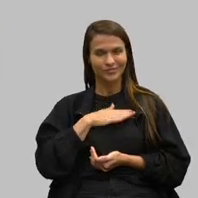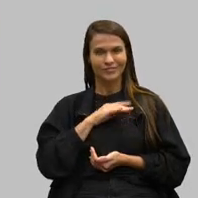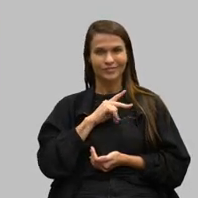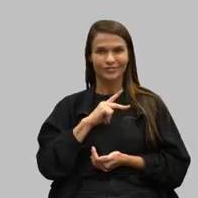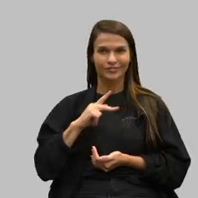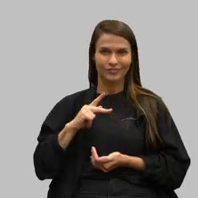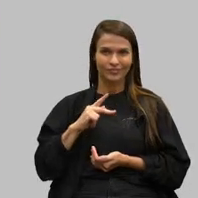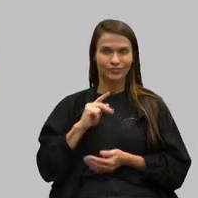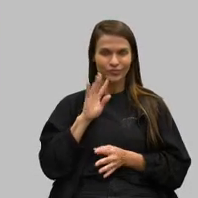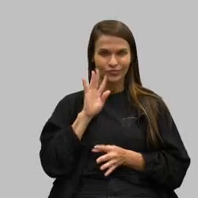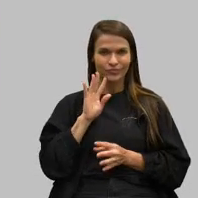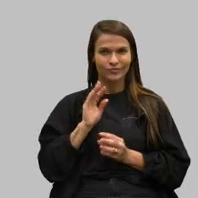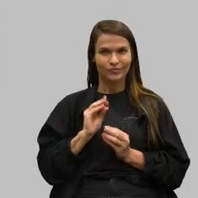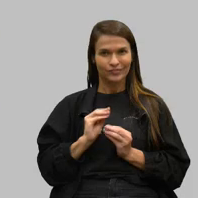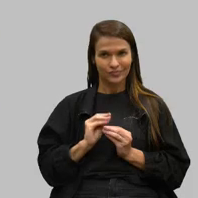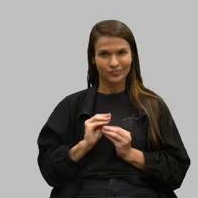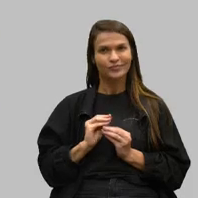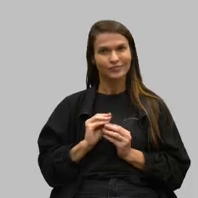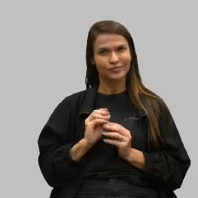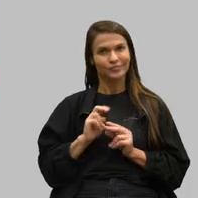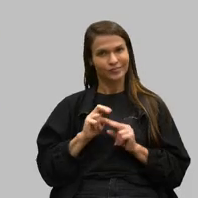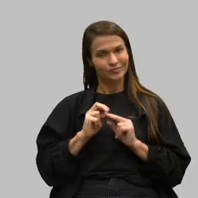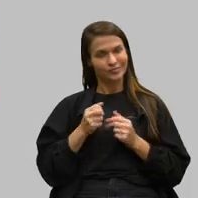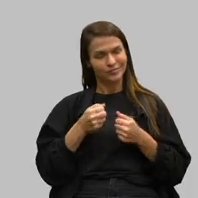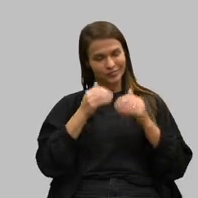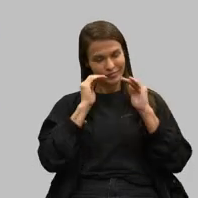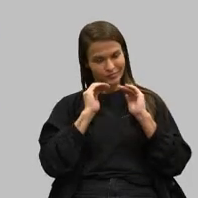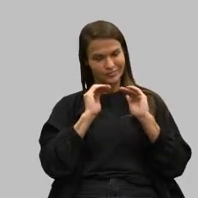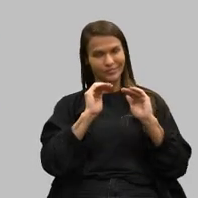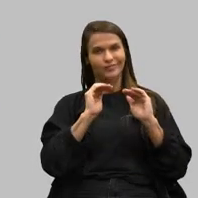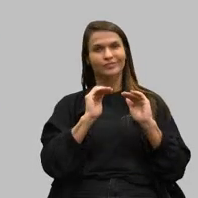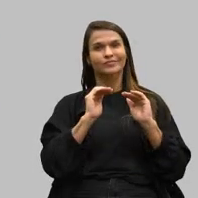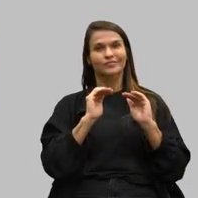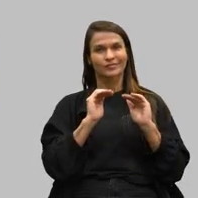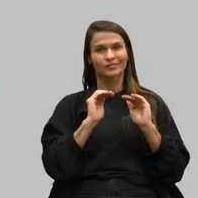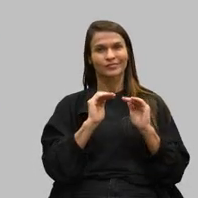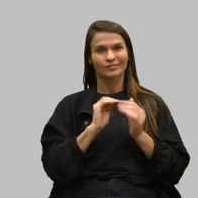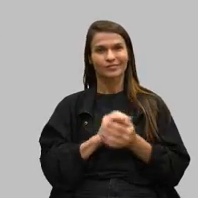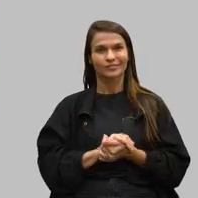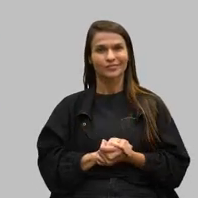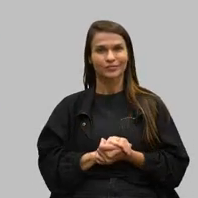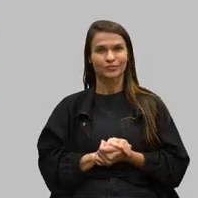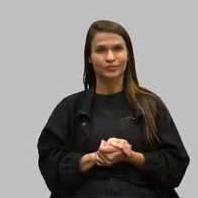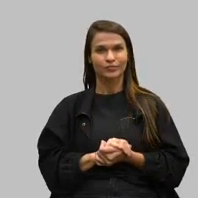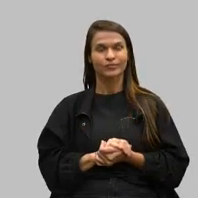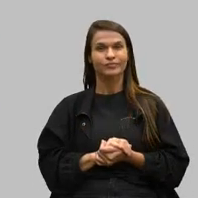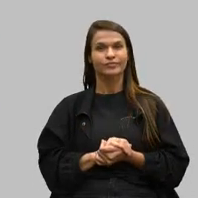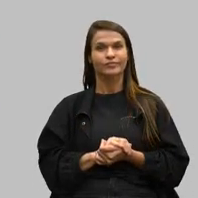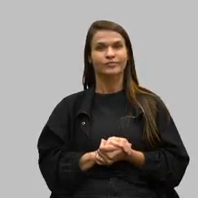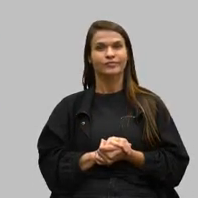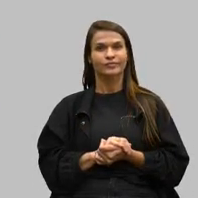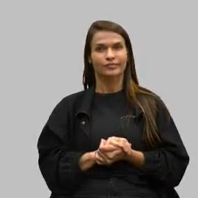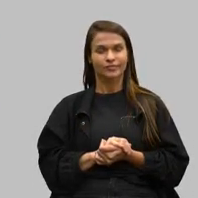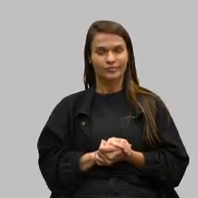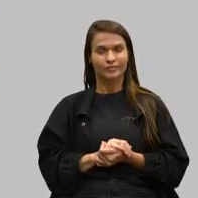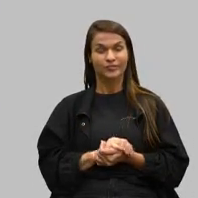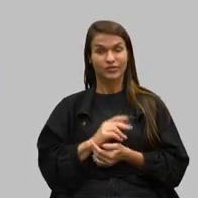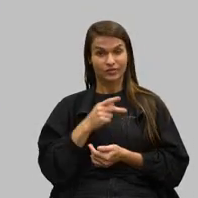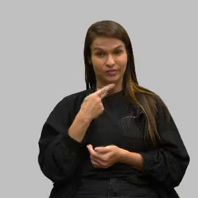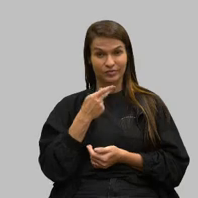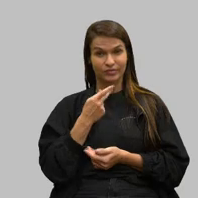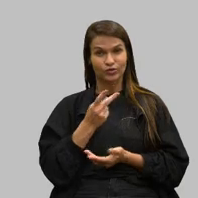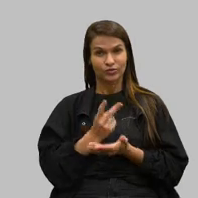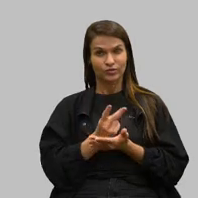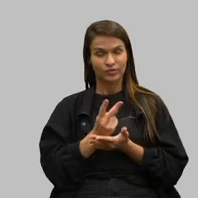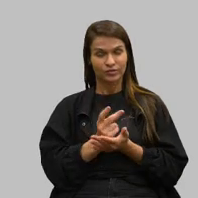vou terminar com o meu presidente, eu tenho que respeitar ele, tenho que respeitar até a careca dele, mas é de dizer que estão sempre